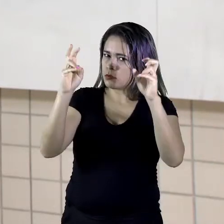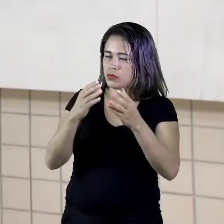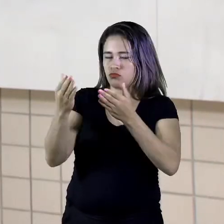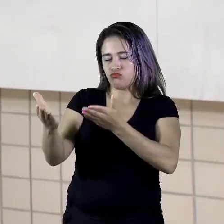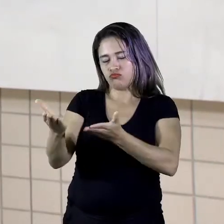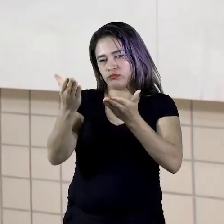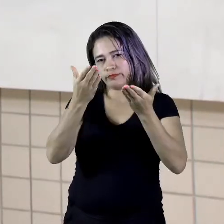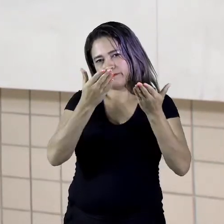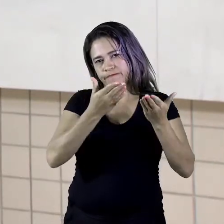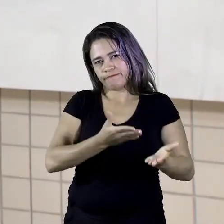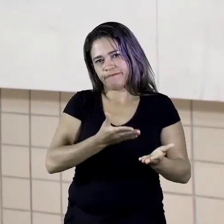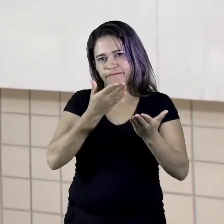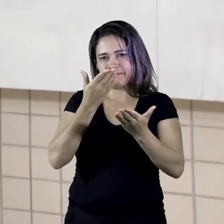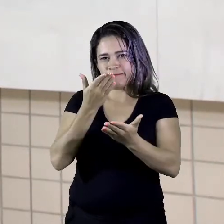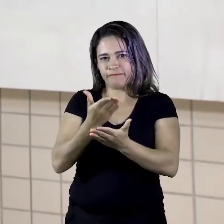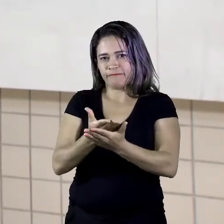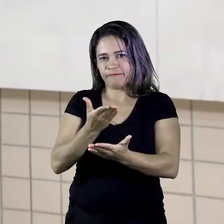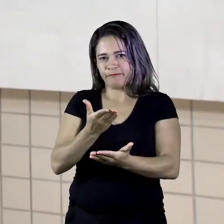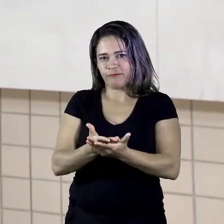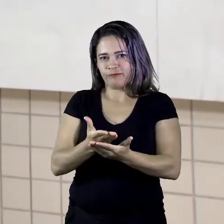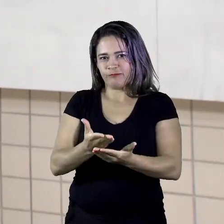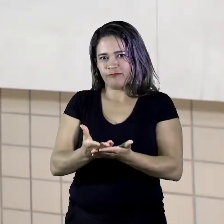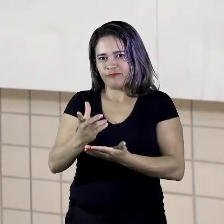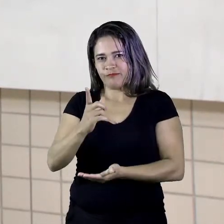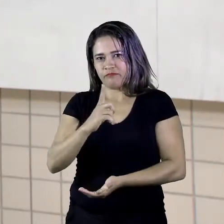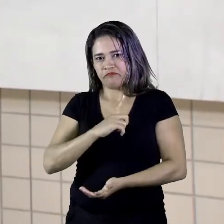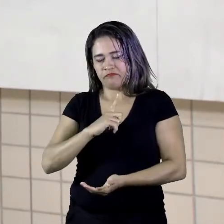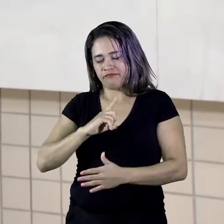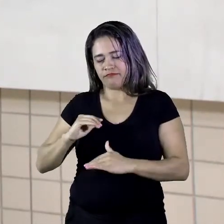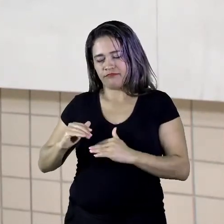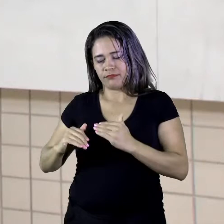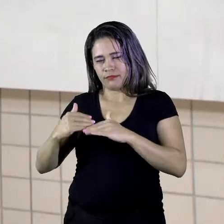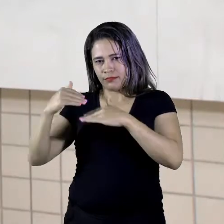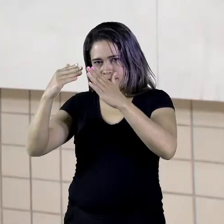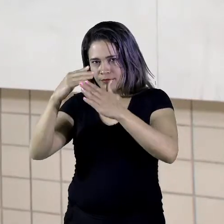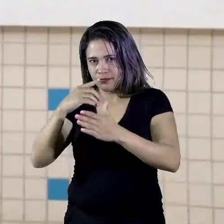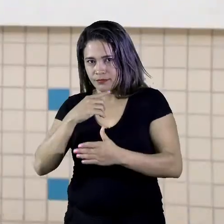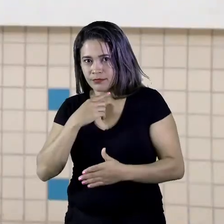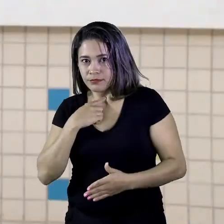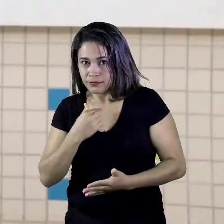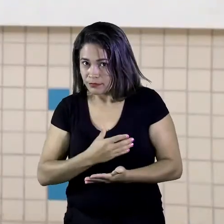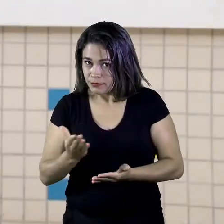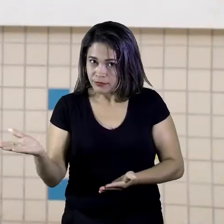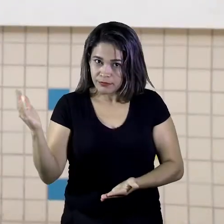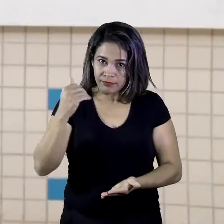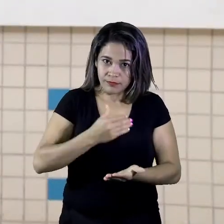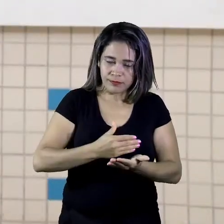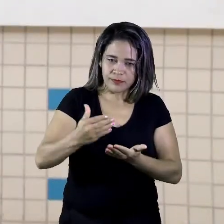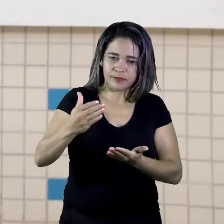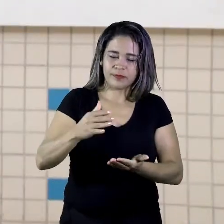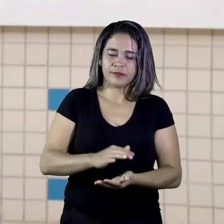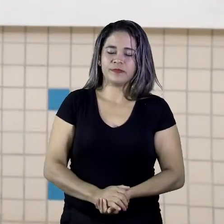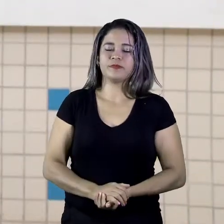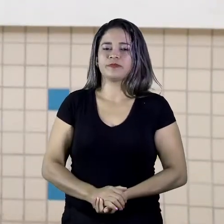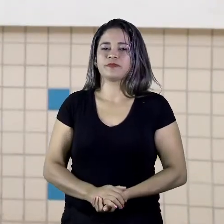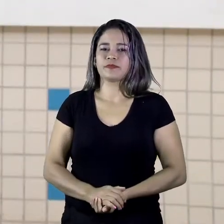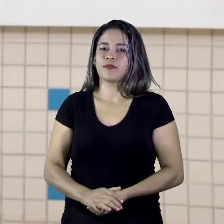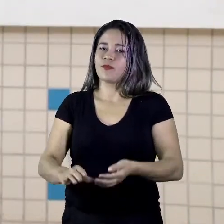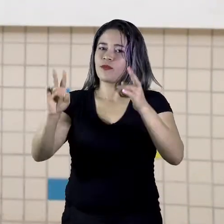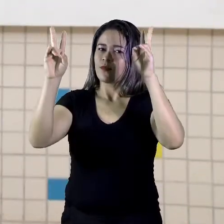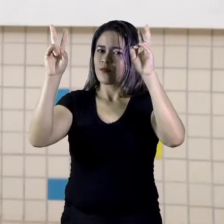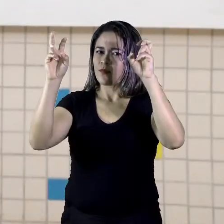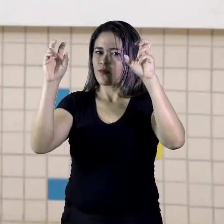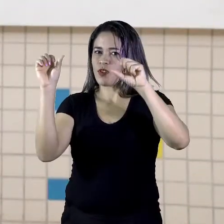que tenhamos uma aula bastante produtiva e vamos começar. Então, nosso tema, como eu falei, vai ser sobre